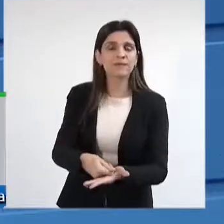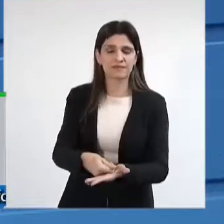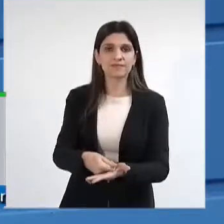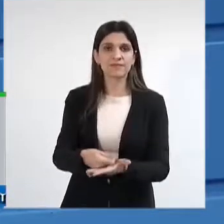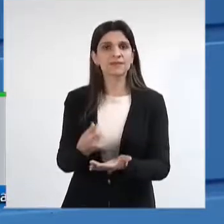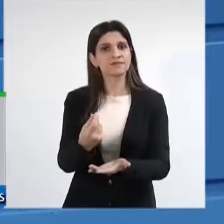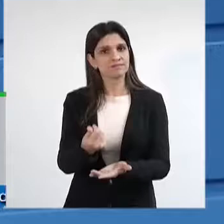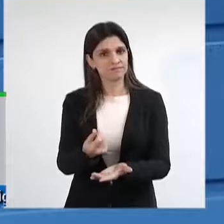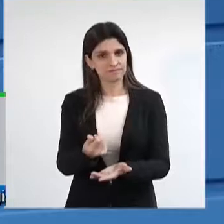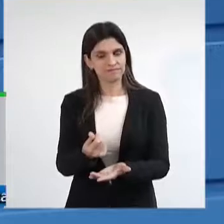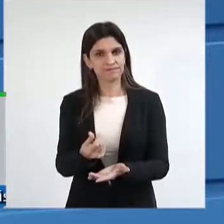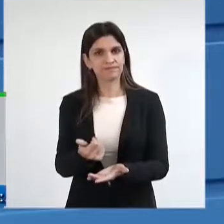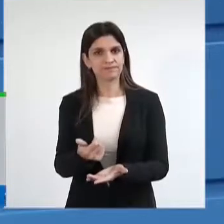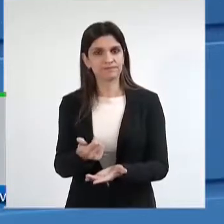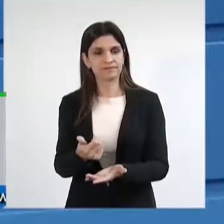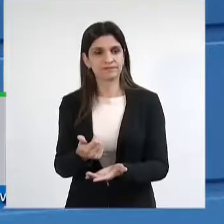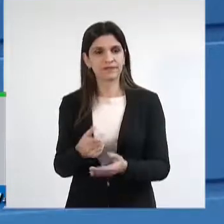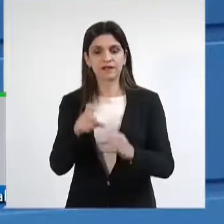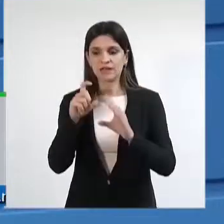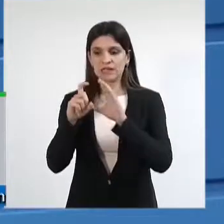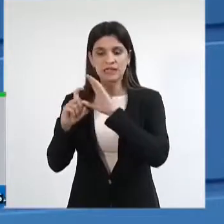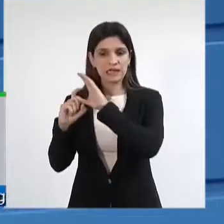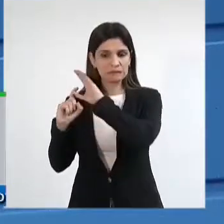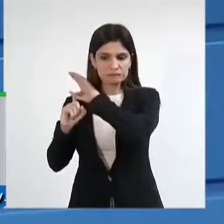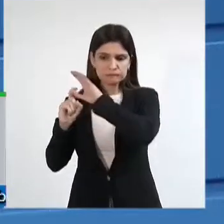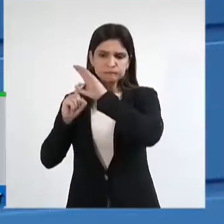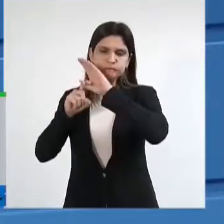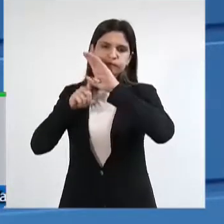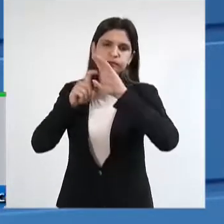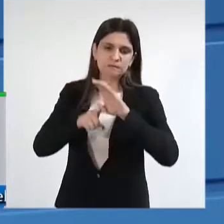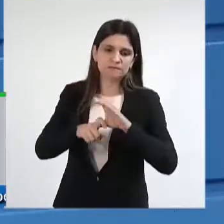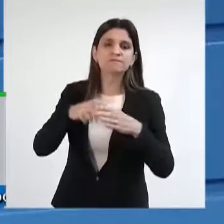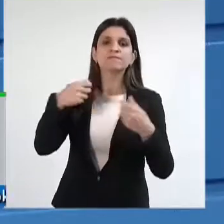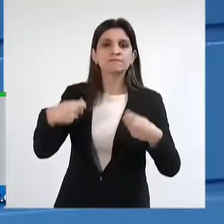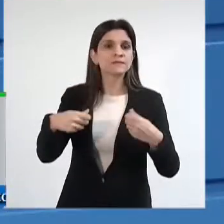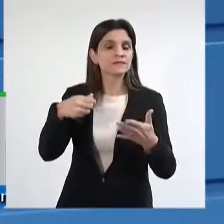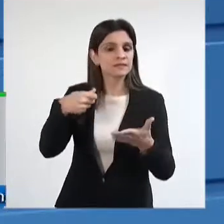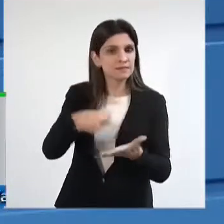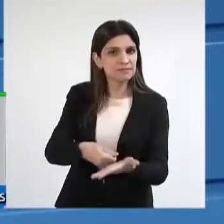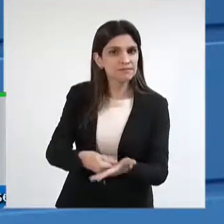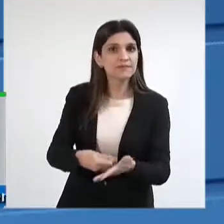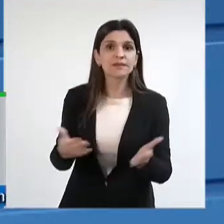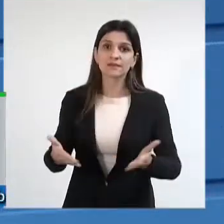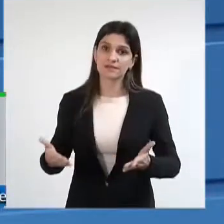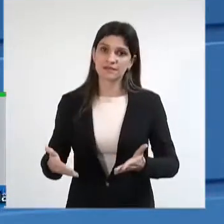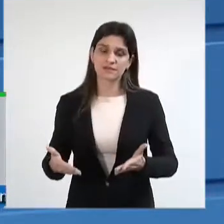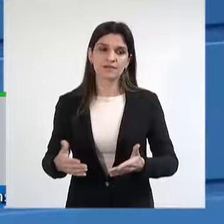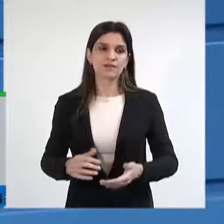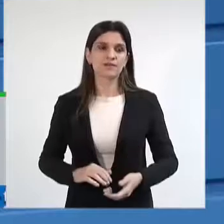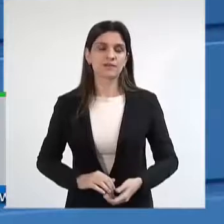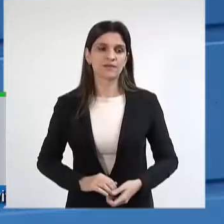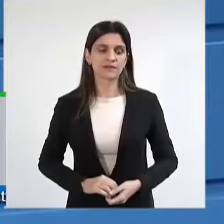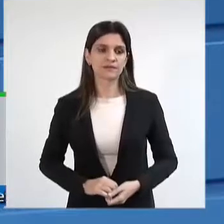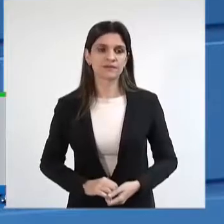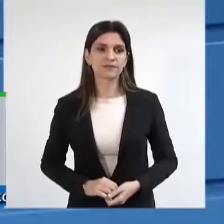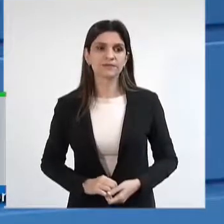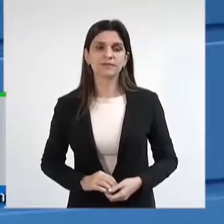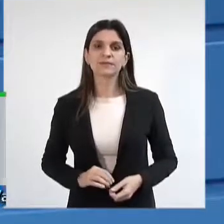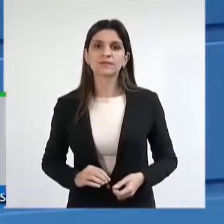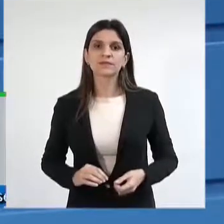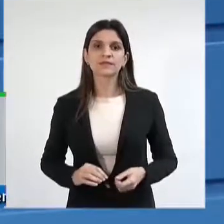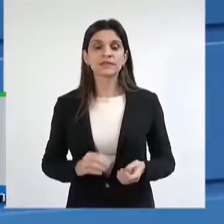que vão voltar, deputado. E eu já disse aqui ao senhor que esse contingenciamento é feito apenas